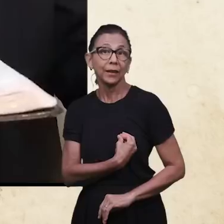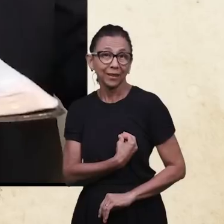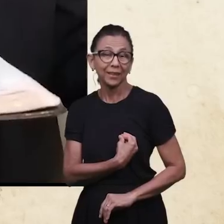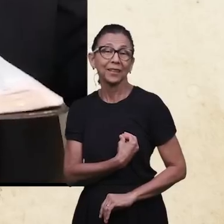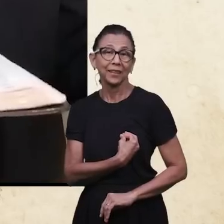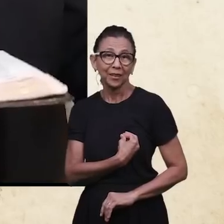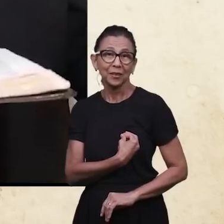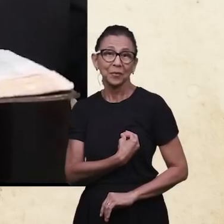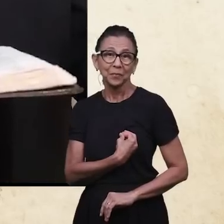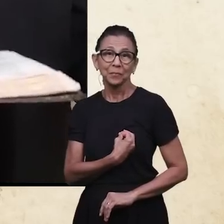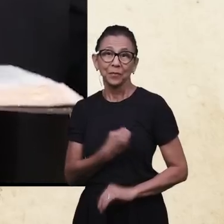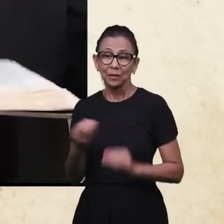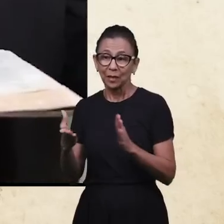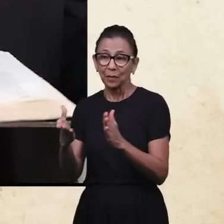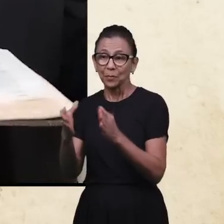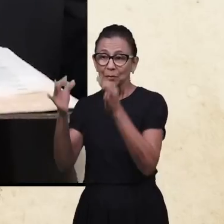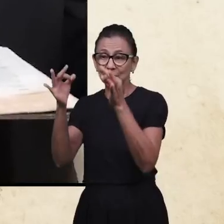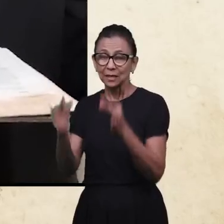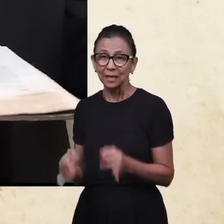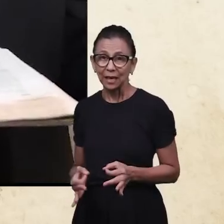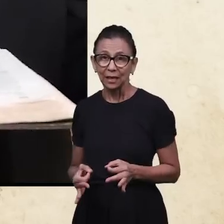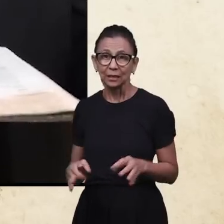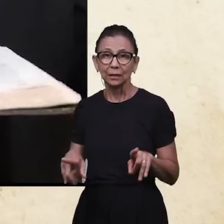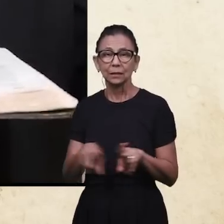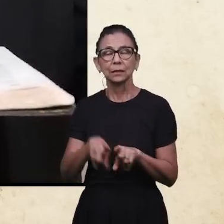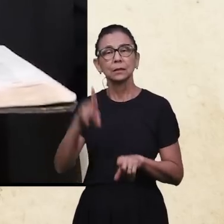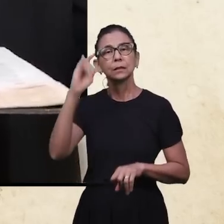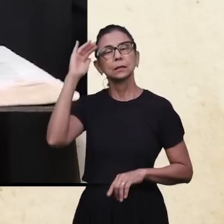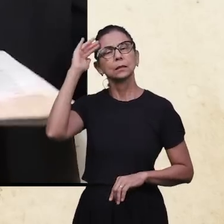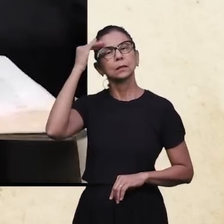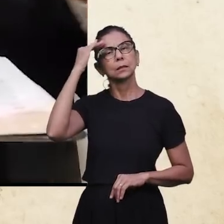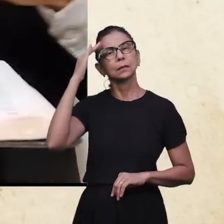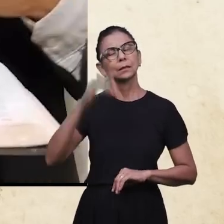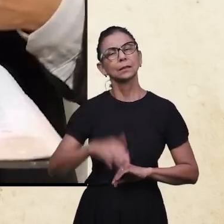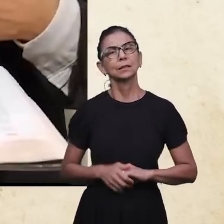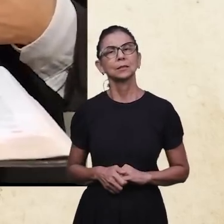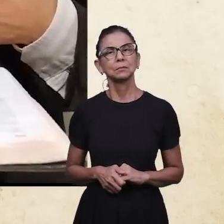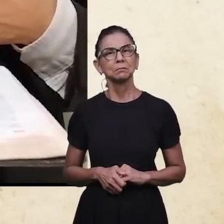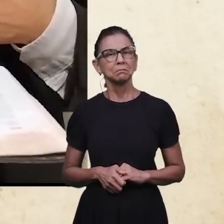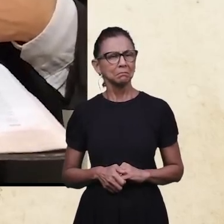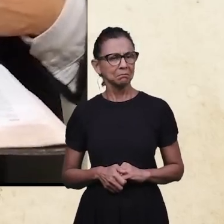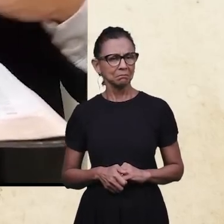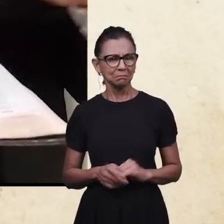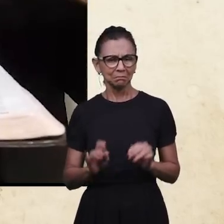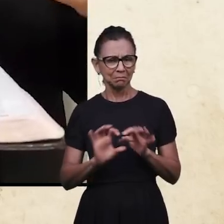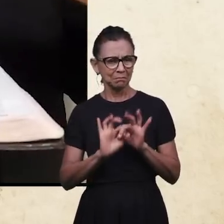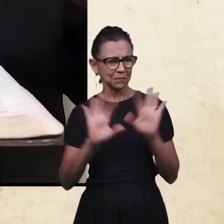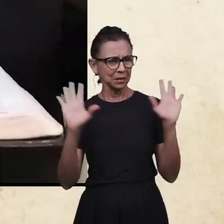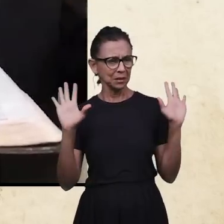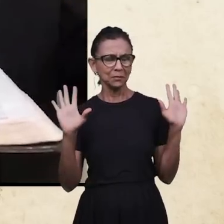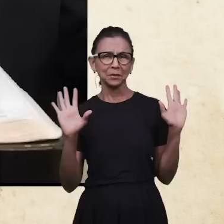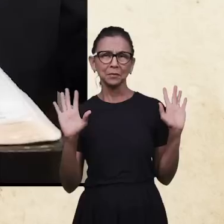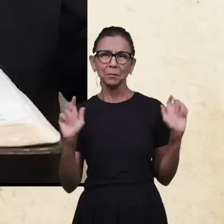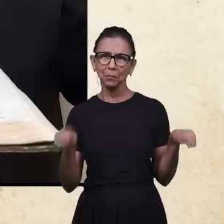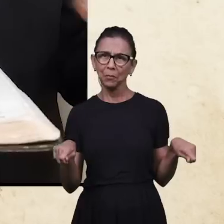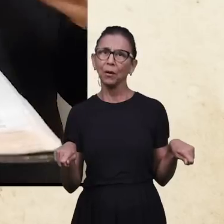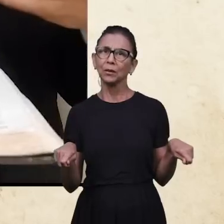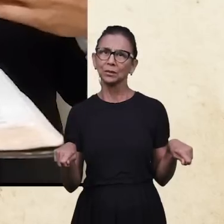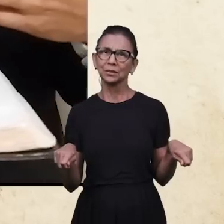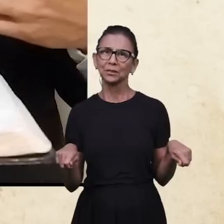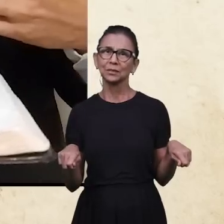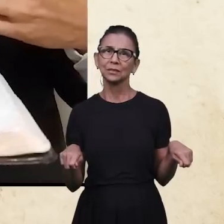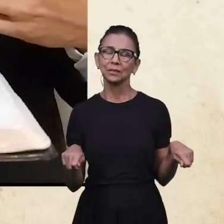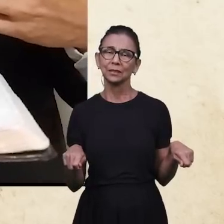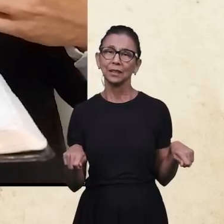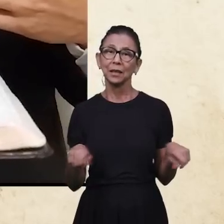e ter este entendimento de que tudo é permitido, mas